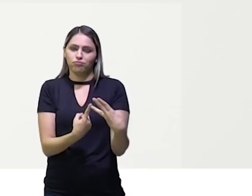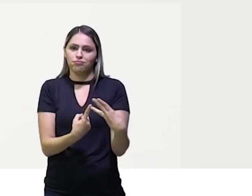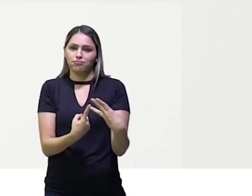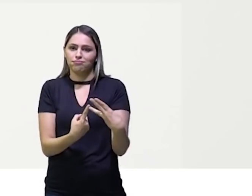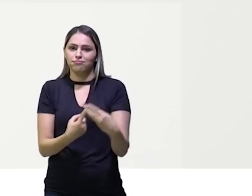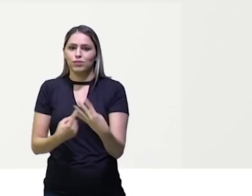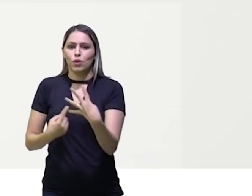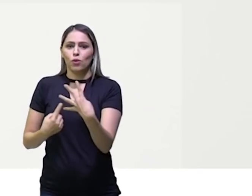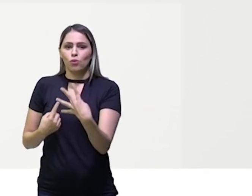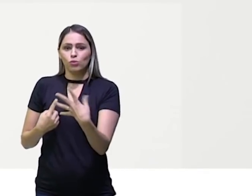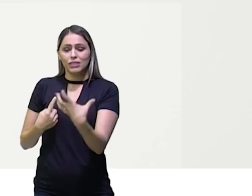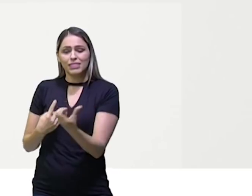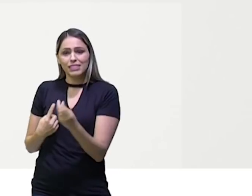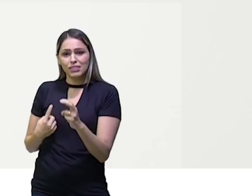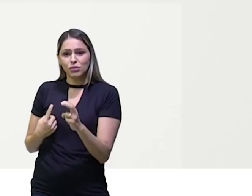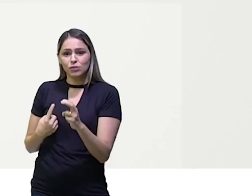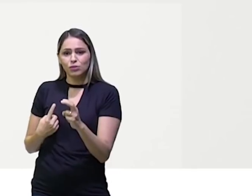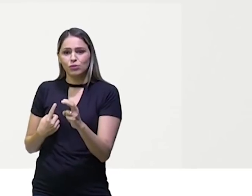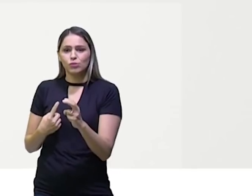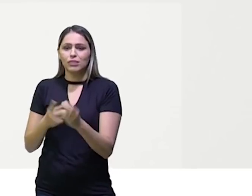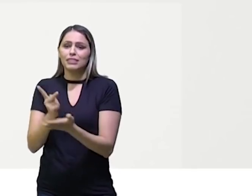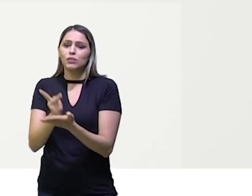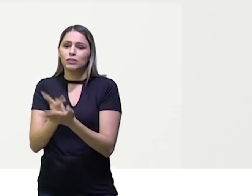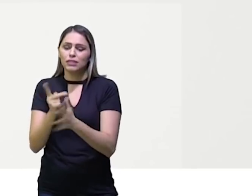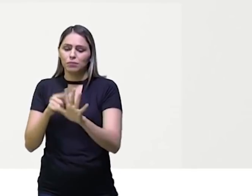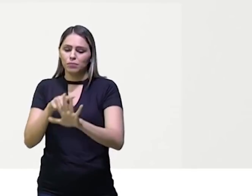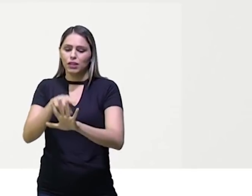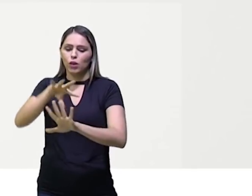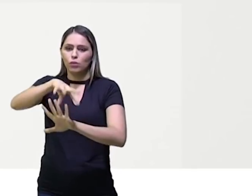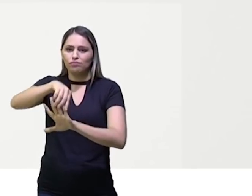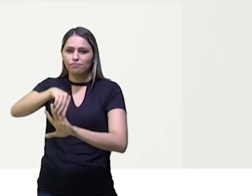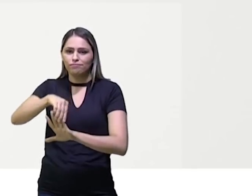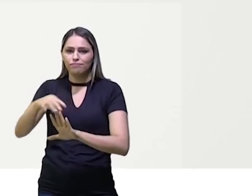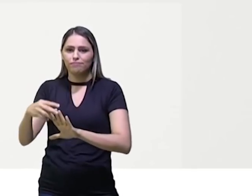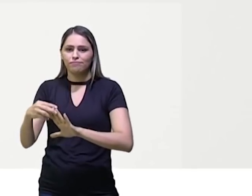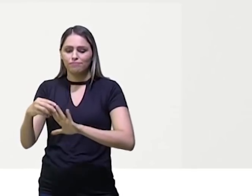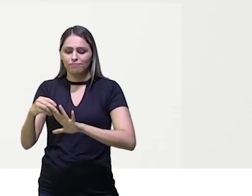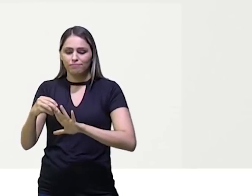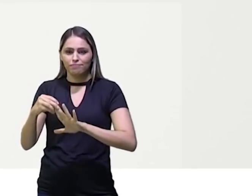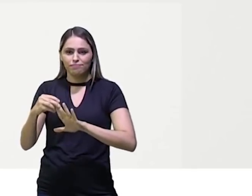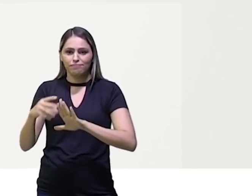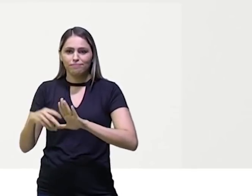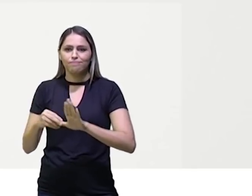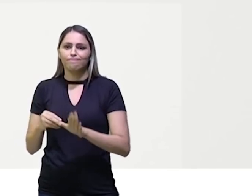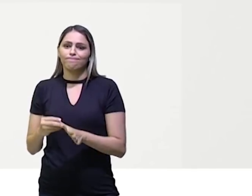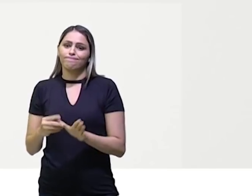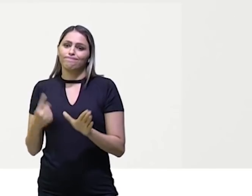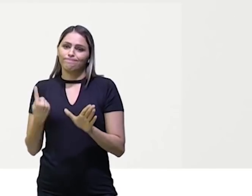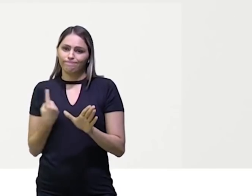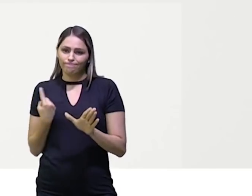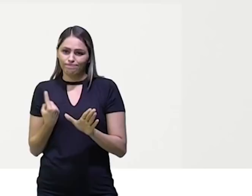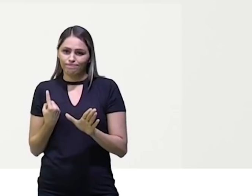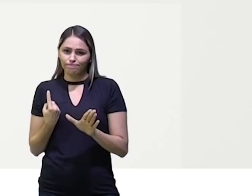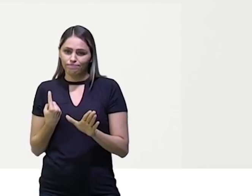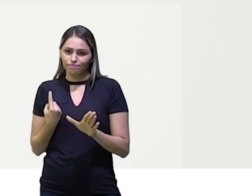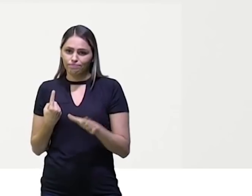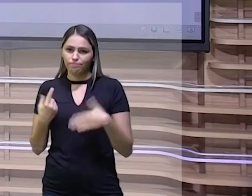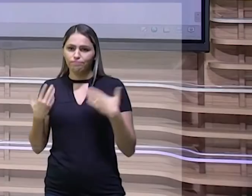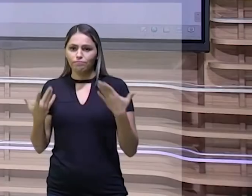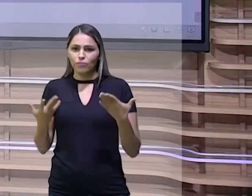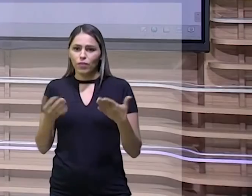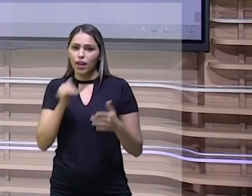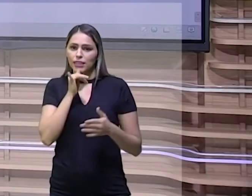assim sucessivamente, o 7 e o 9. Então, assim foi os